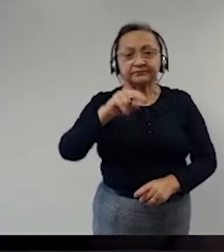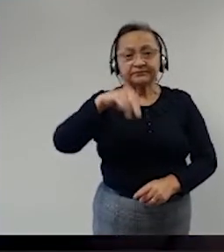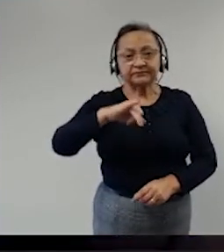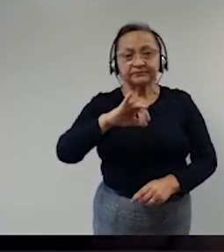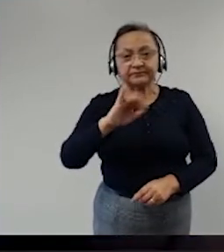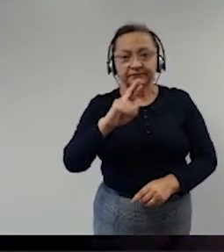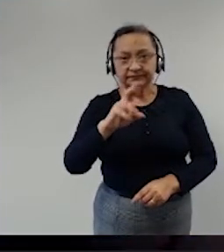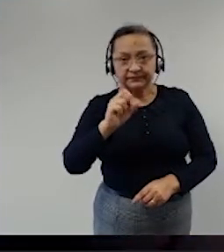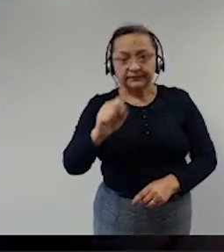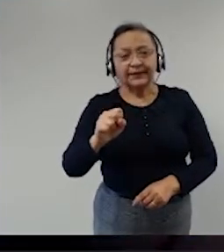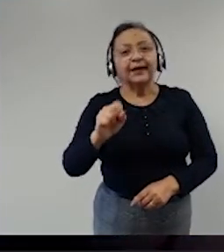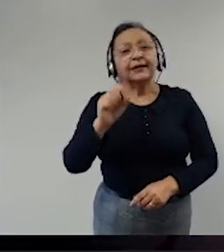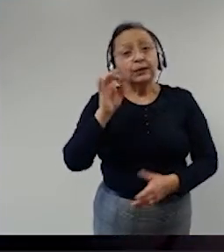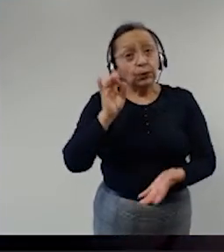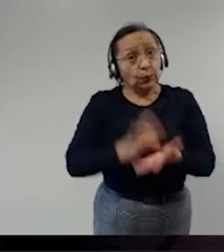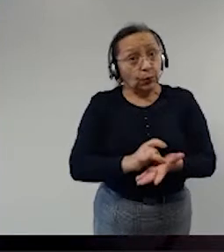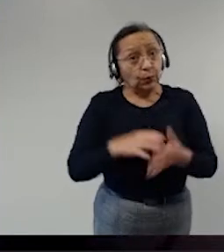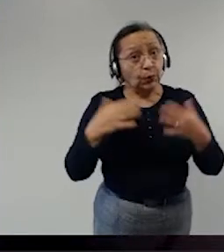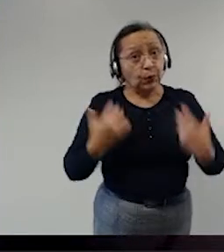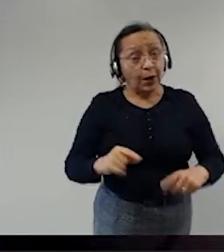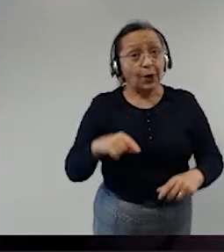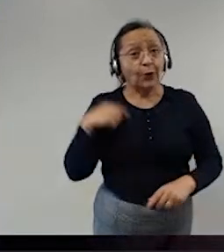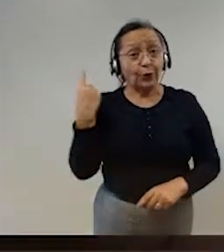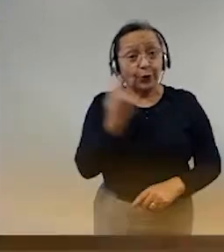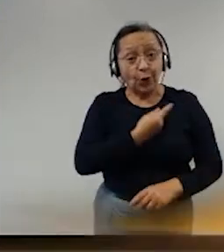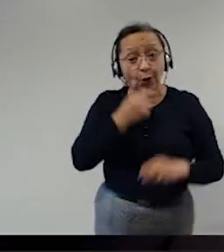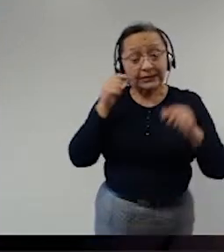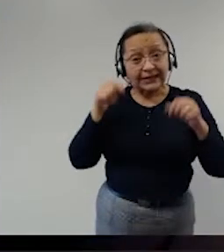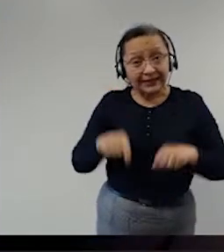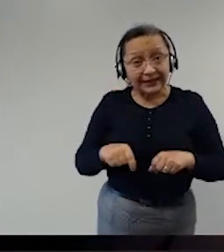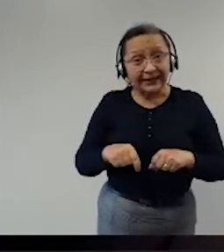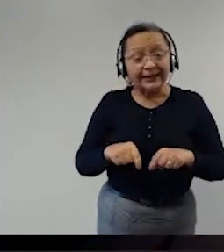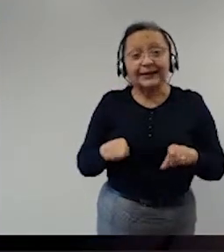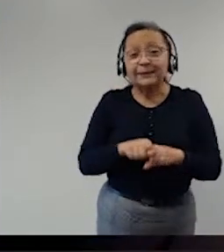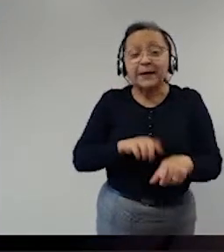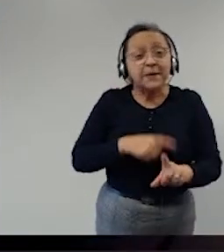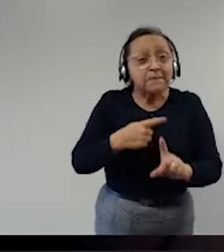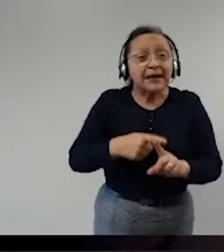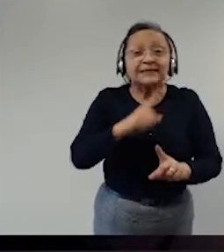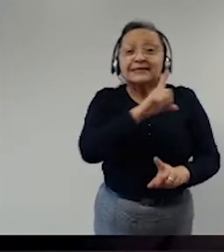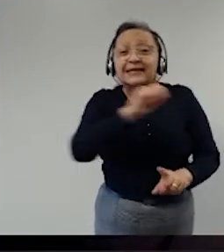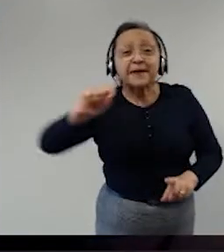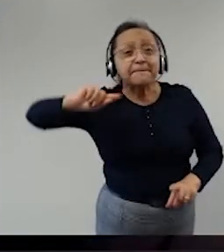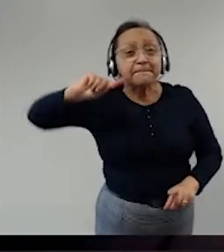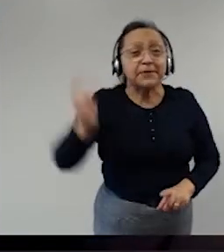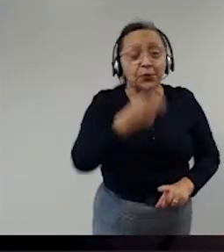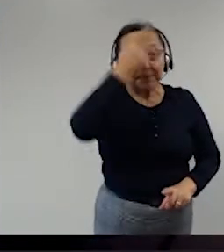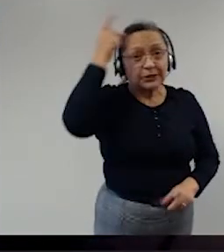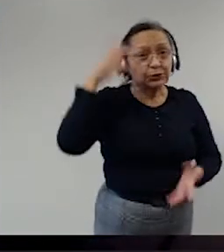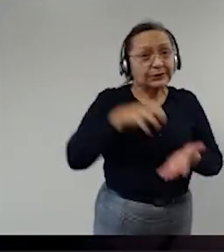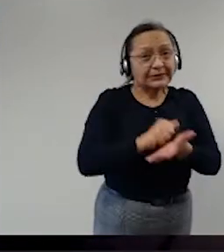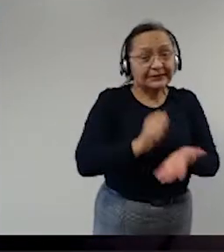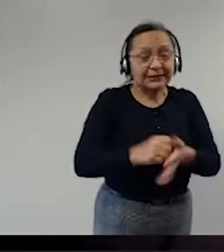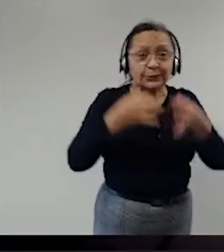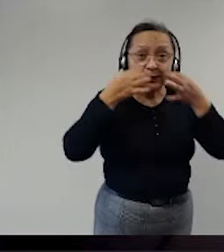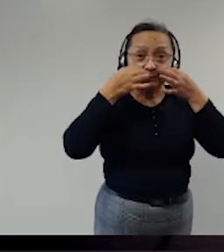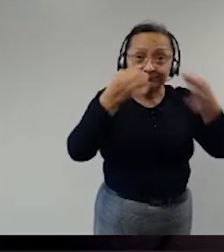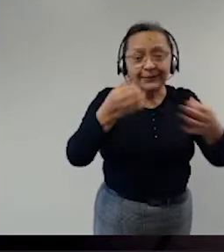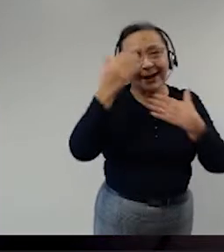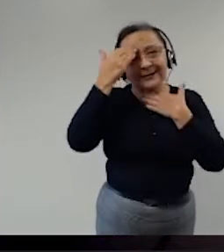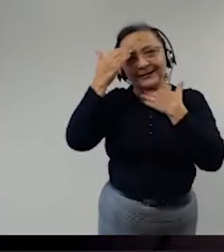Somos nós e os 100 mil inscritos que agradecem, doutora Silvia, pela brilhante exposição, ampliando de